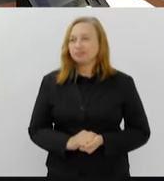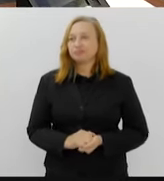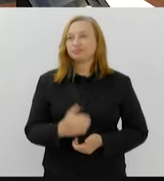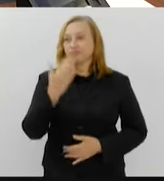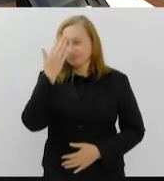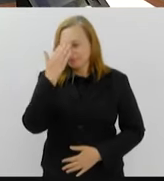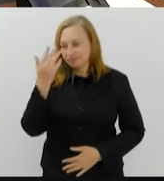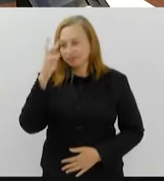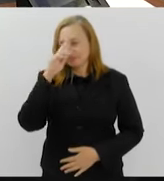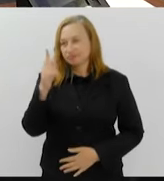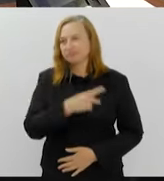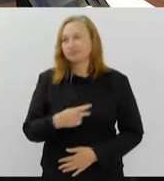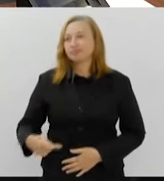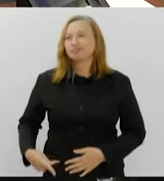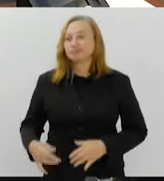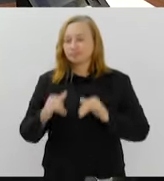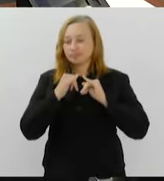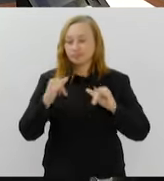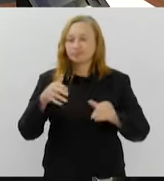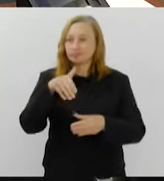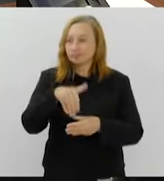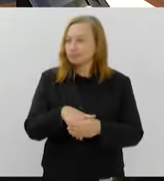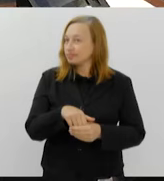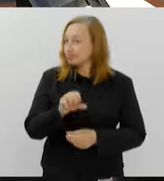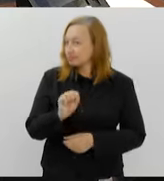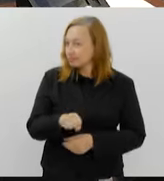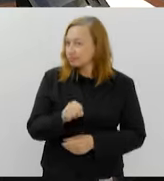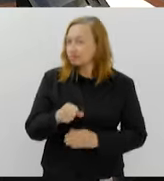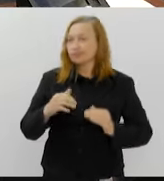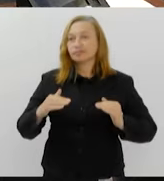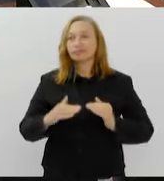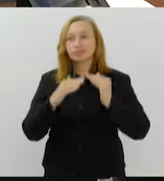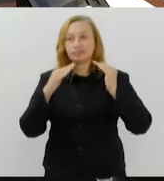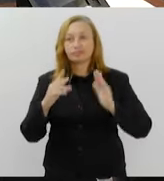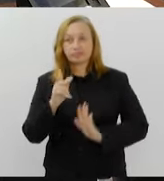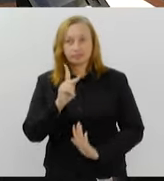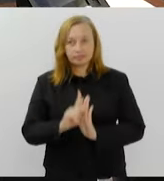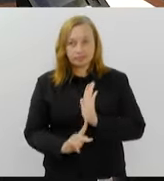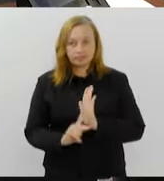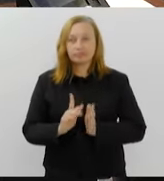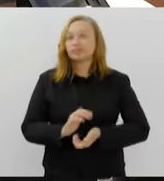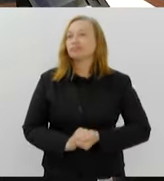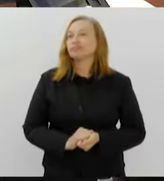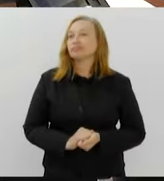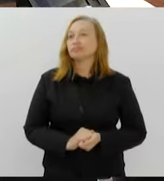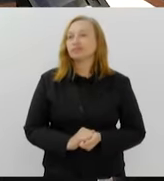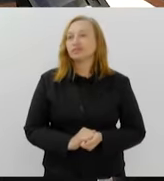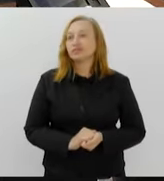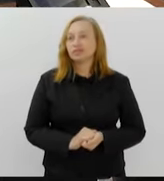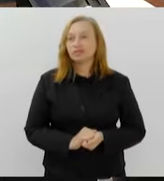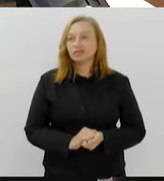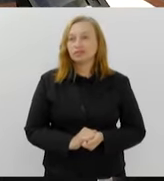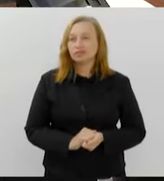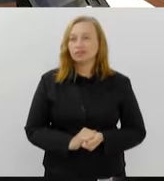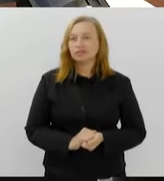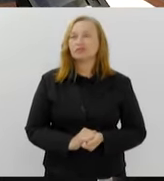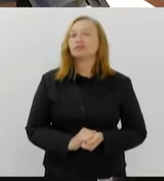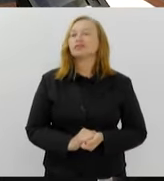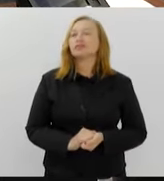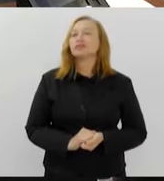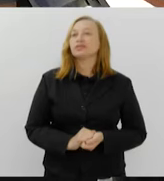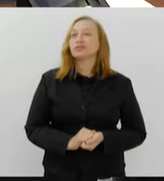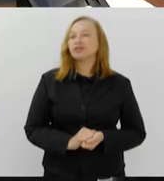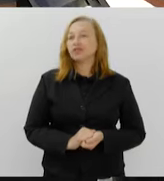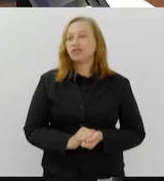Presidente primeiro eu quero declarar meu voto favorável ao projeto que aqui se apresenta né de reclassificação dos